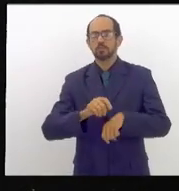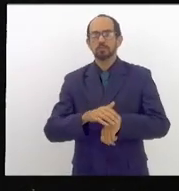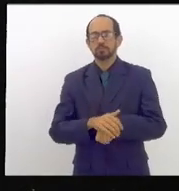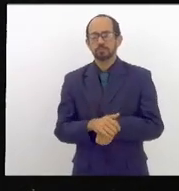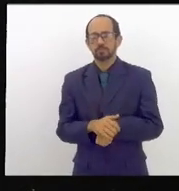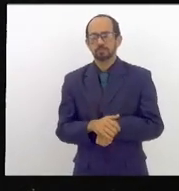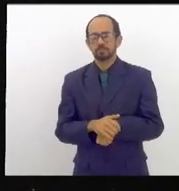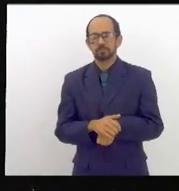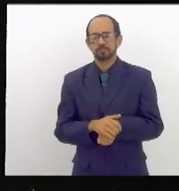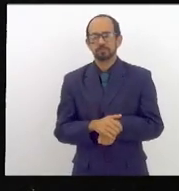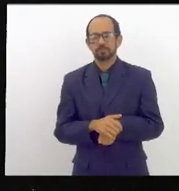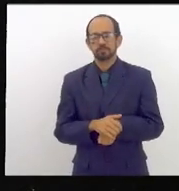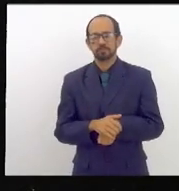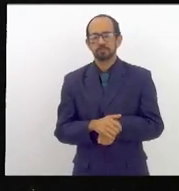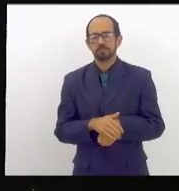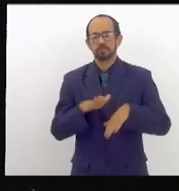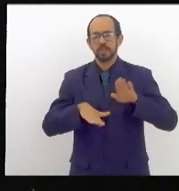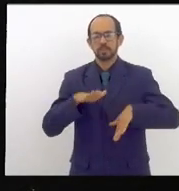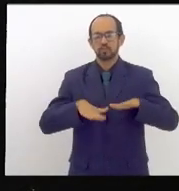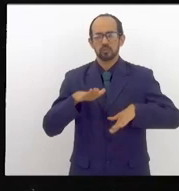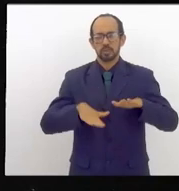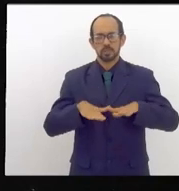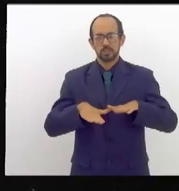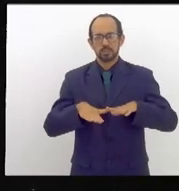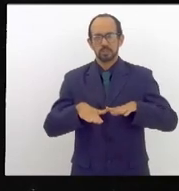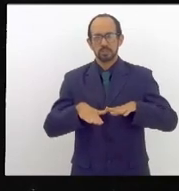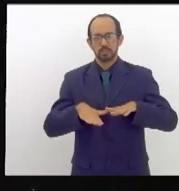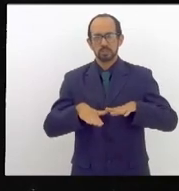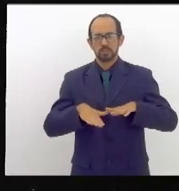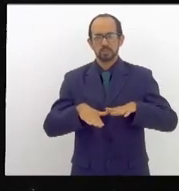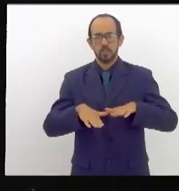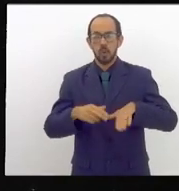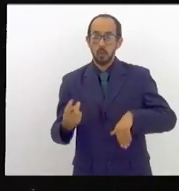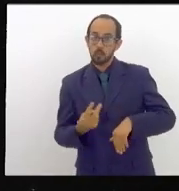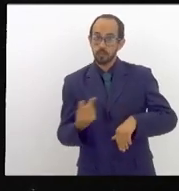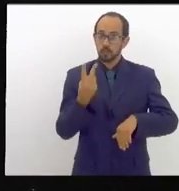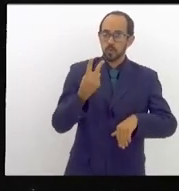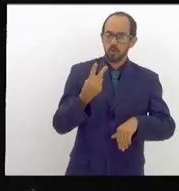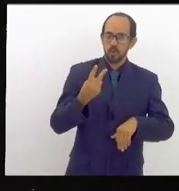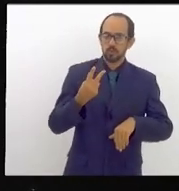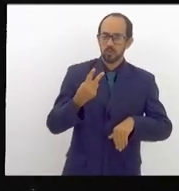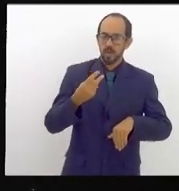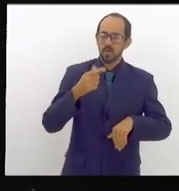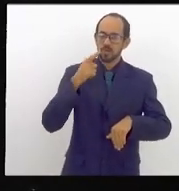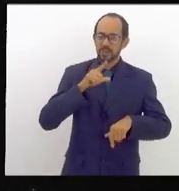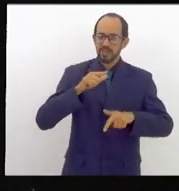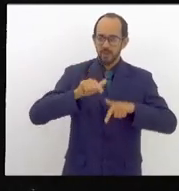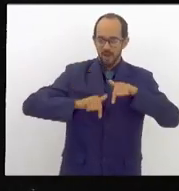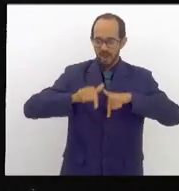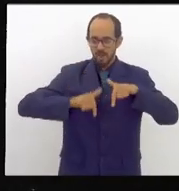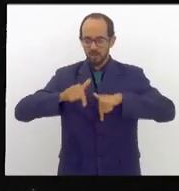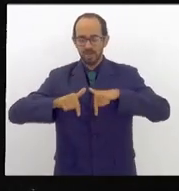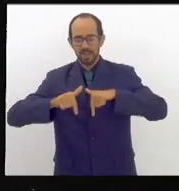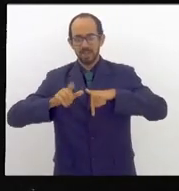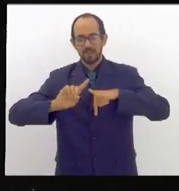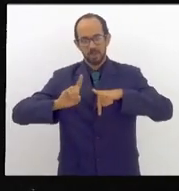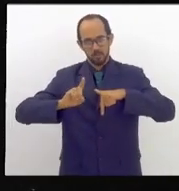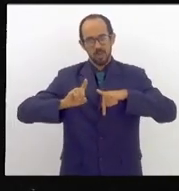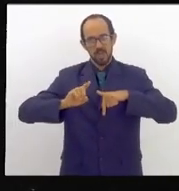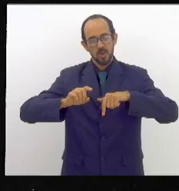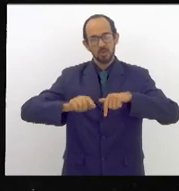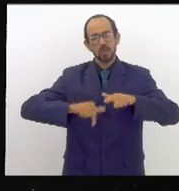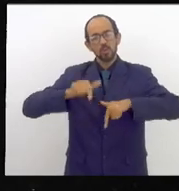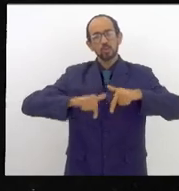nem sempre o vencedor é aquele que venceu a luta mas aquele que lutou com dignidade e nós